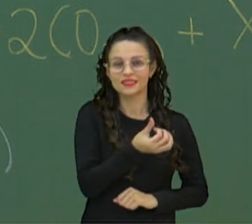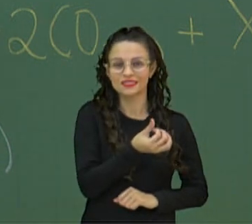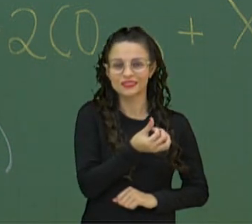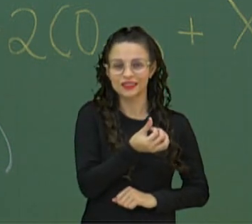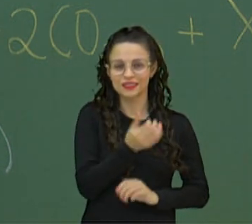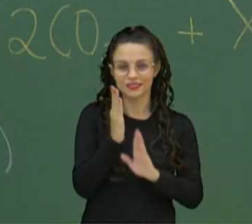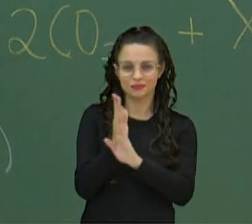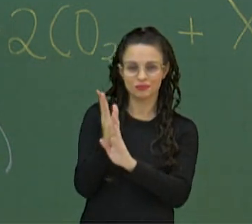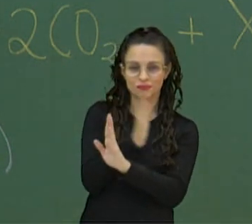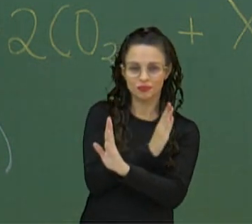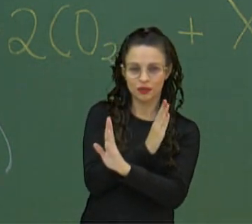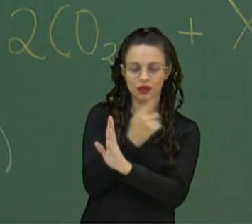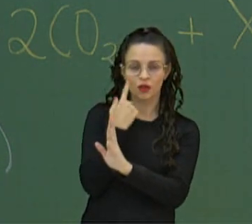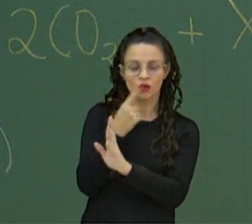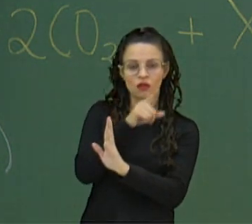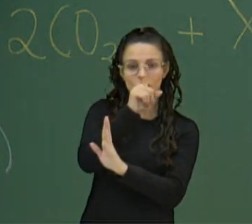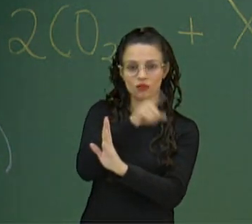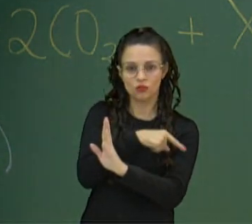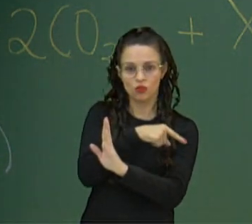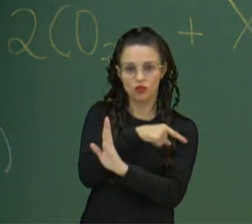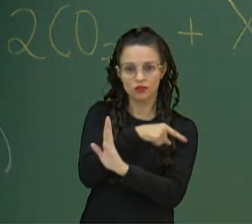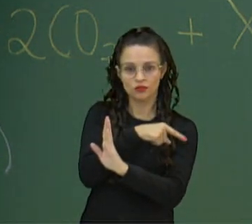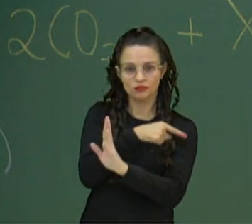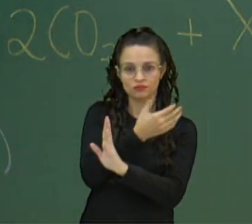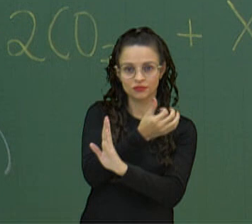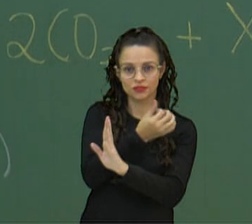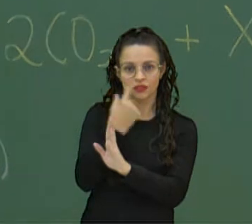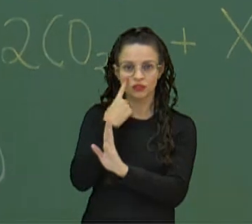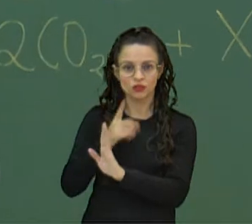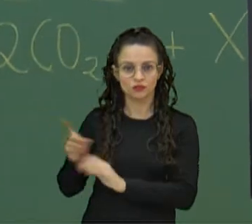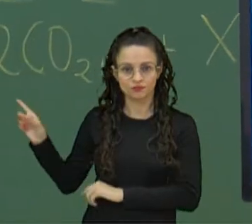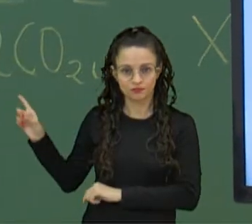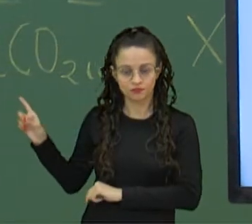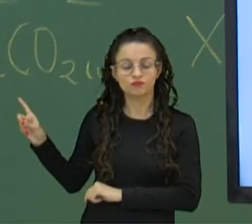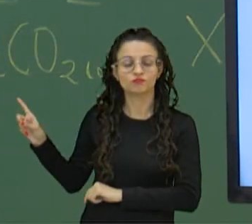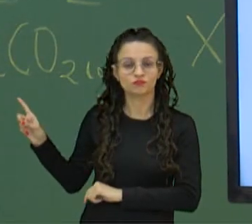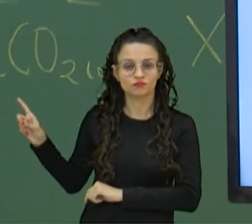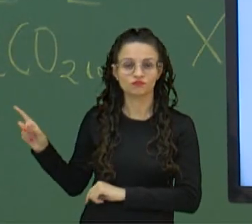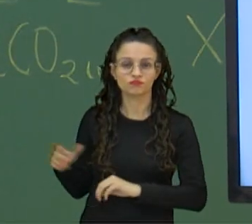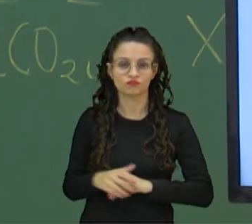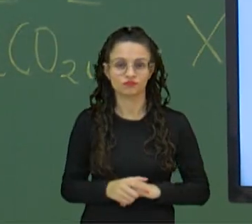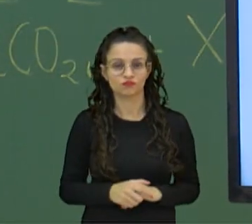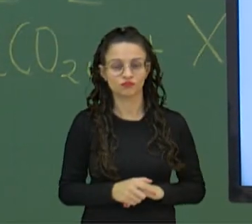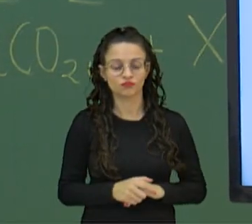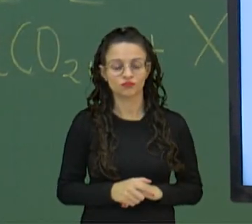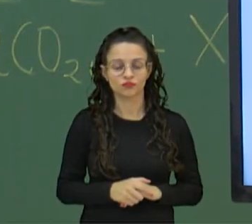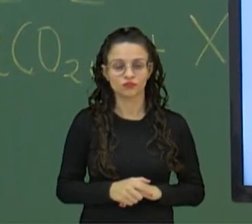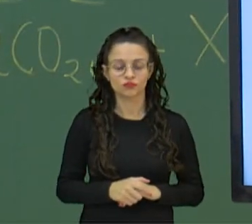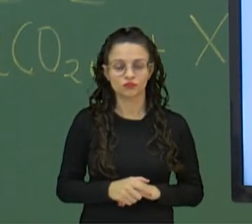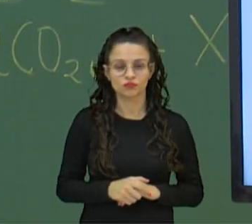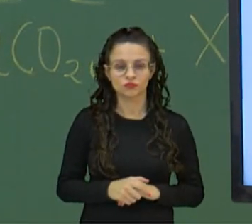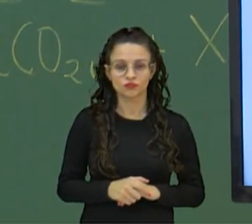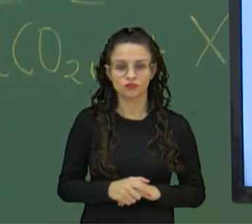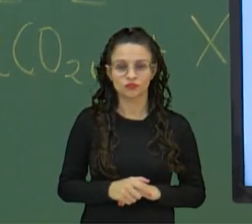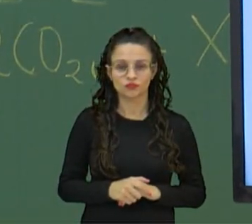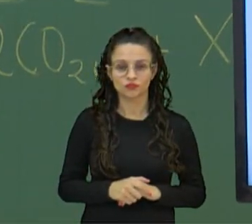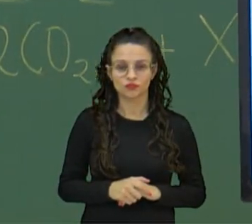dos reagentes, vou cortar com 6 lá em cima no lado dos produtos. Agora eu